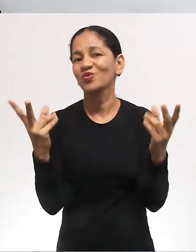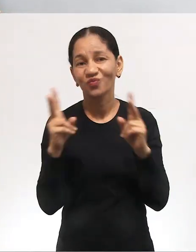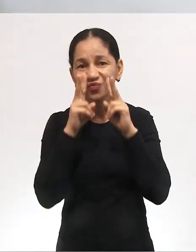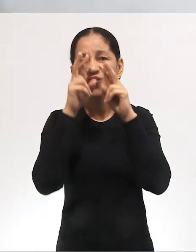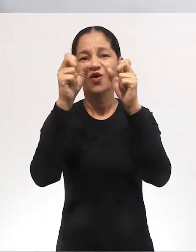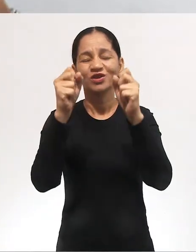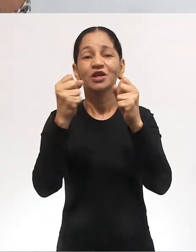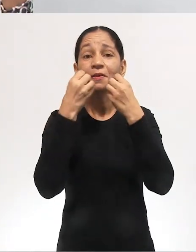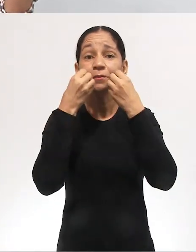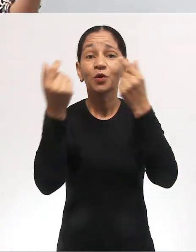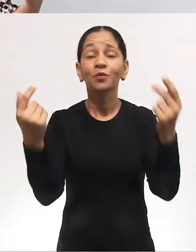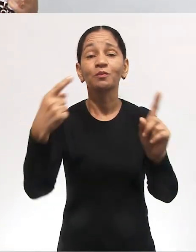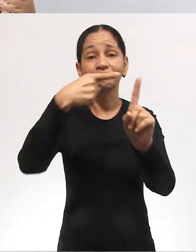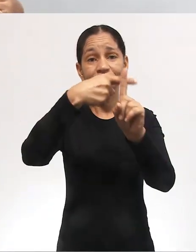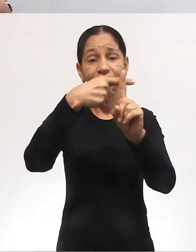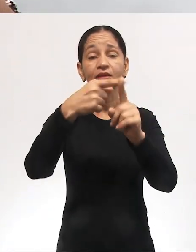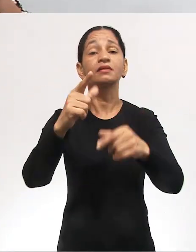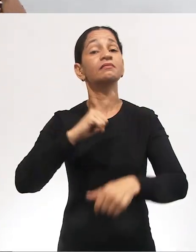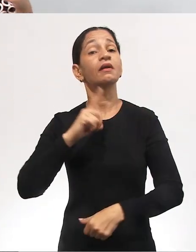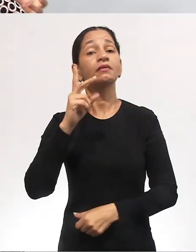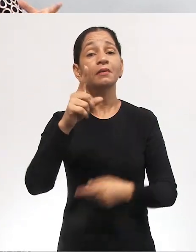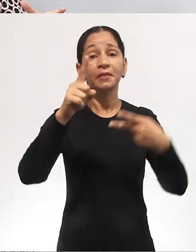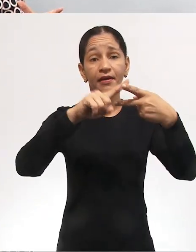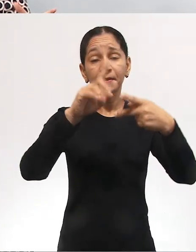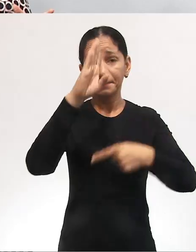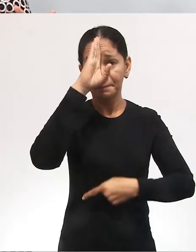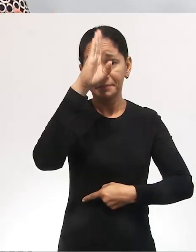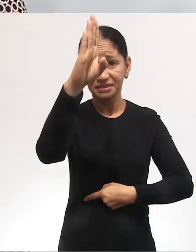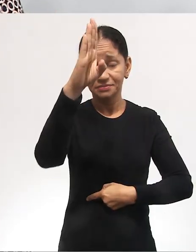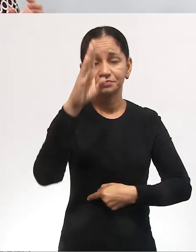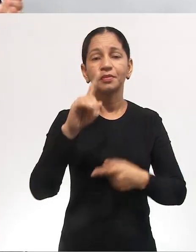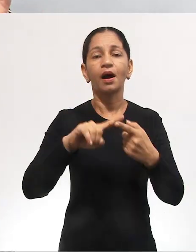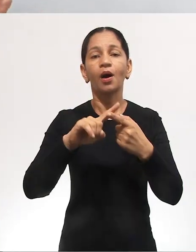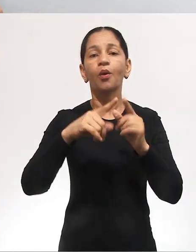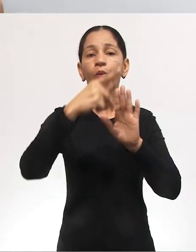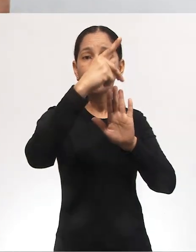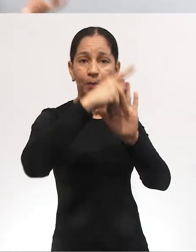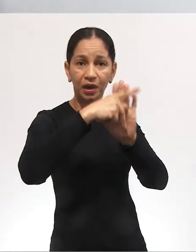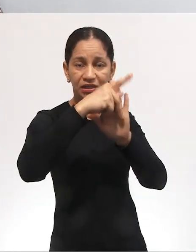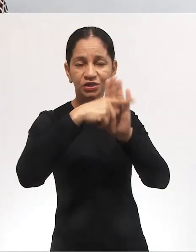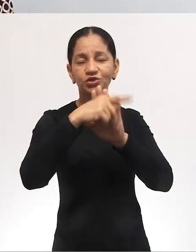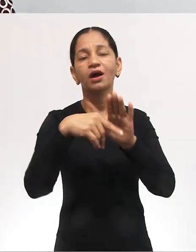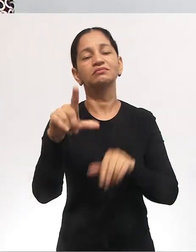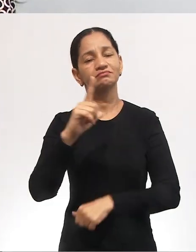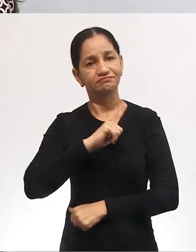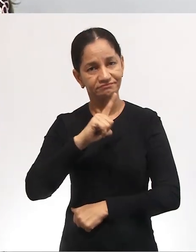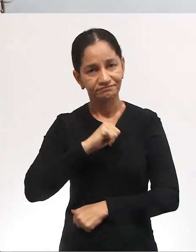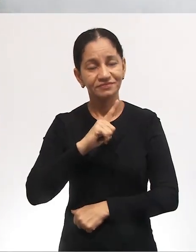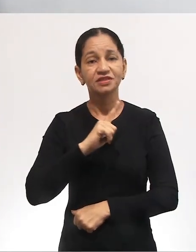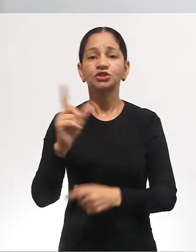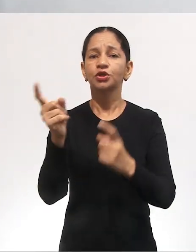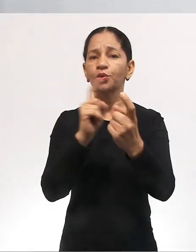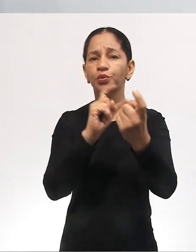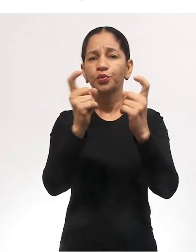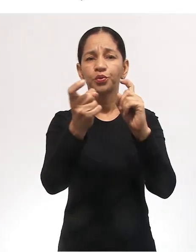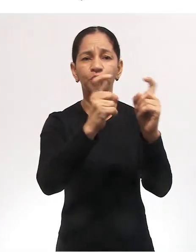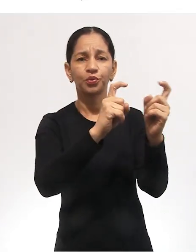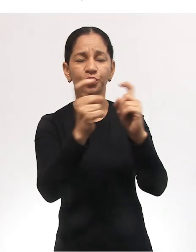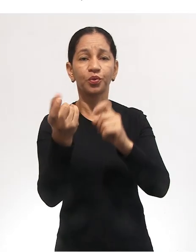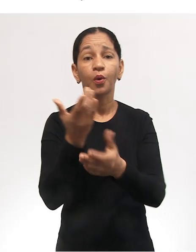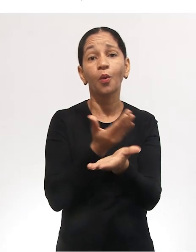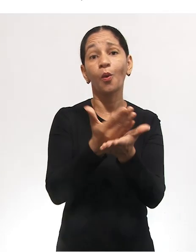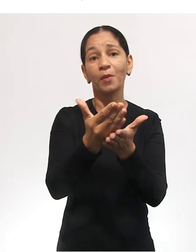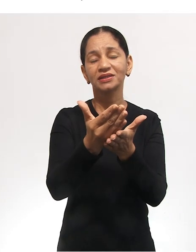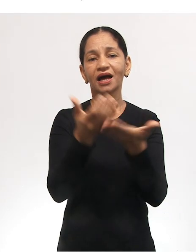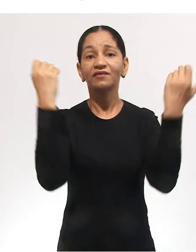também tinha a questão do alongamento. Então era um momento integrativo, mas também um momento onde nós realizávamos uma